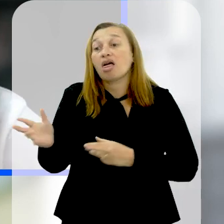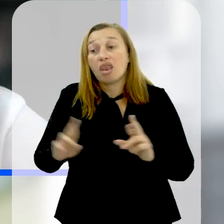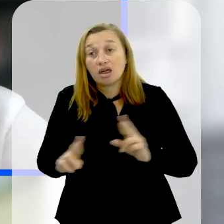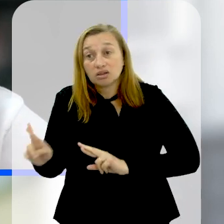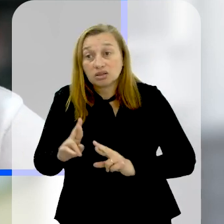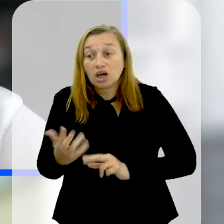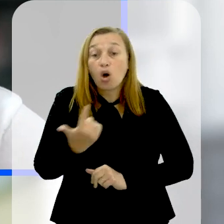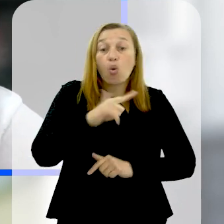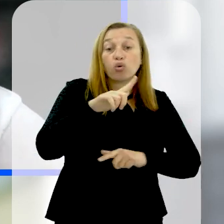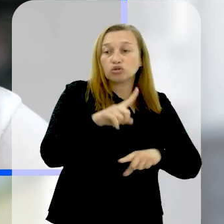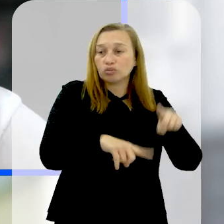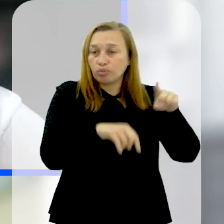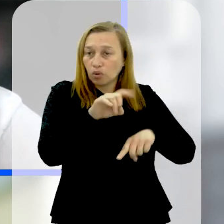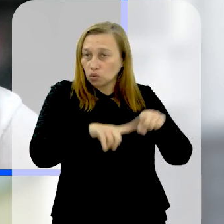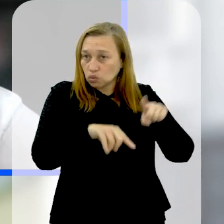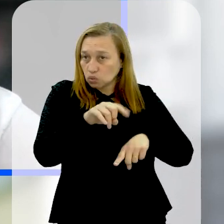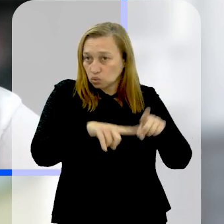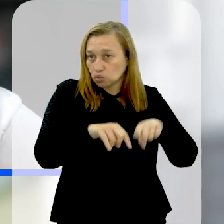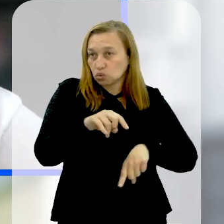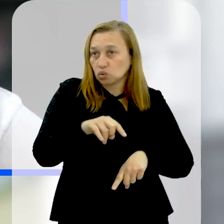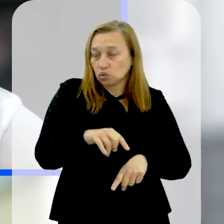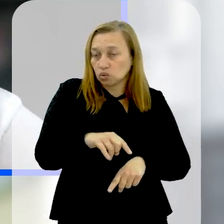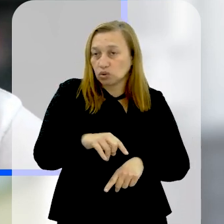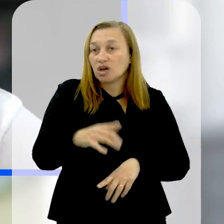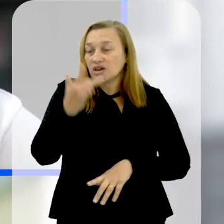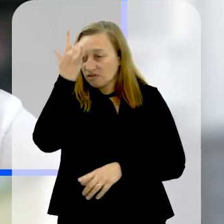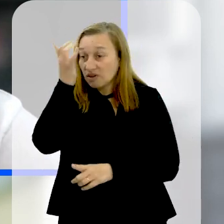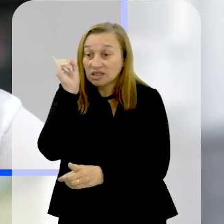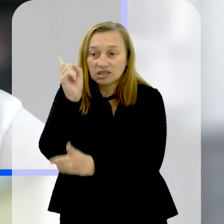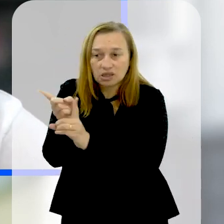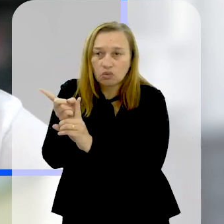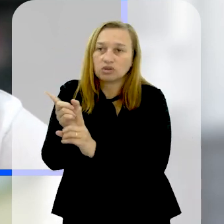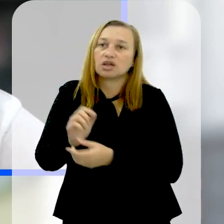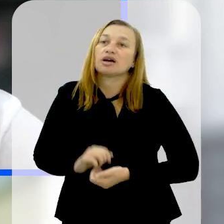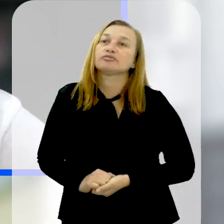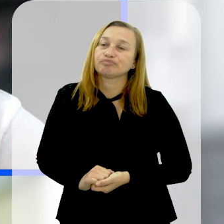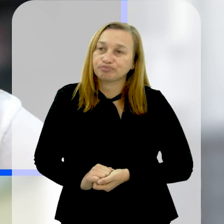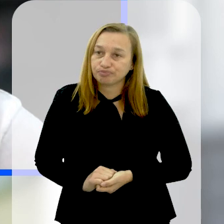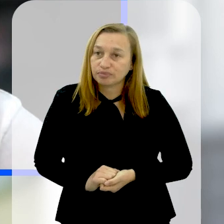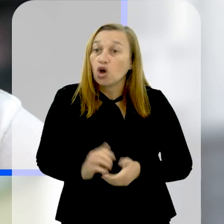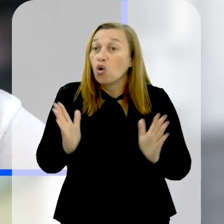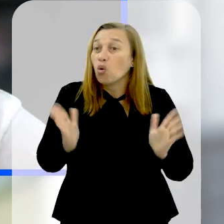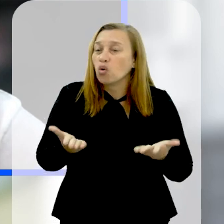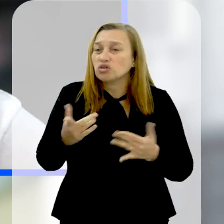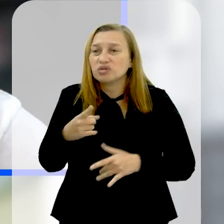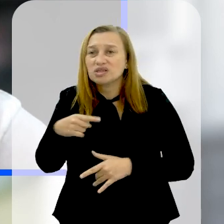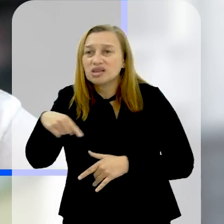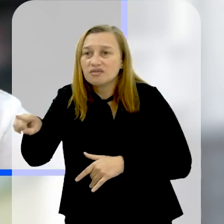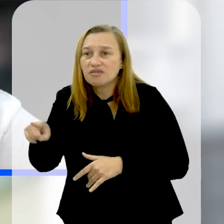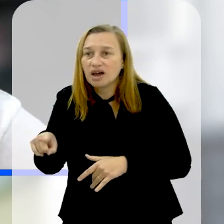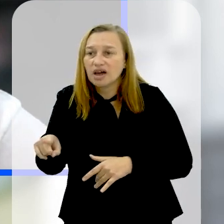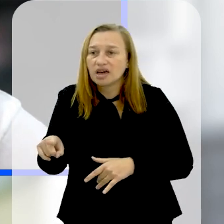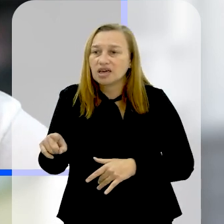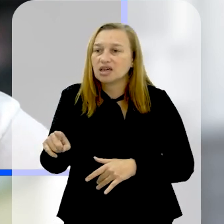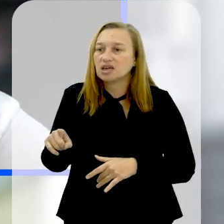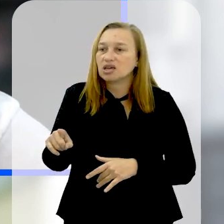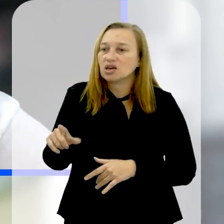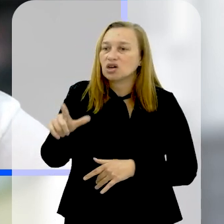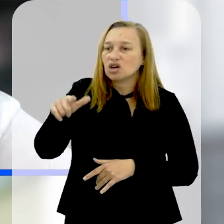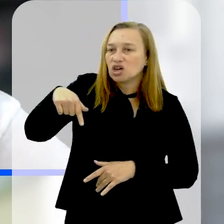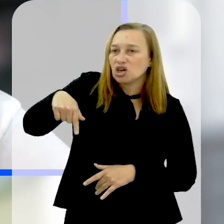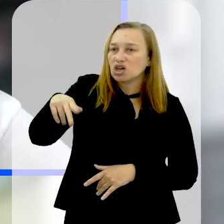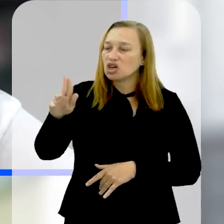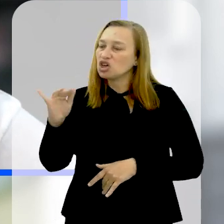aos produtos, rápidos de serem feitos e fáceis de serem comprados. Então, hoje você vai num